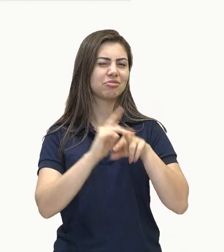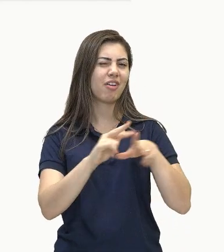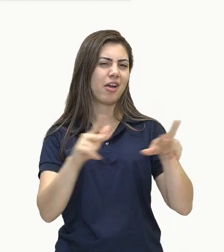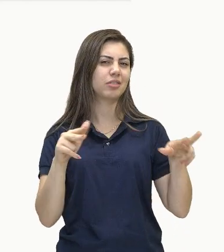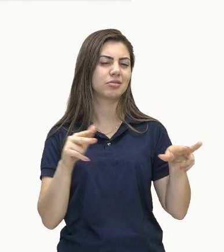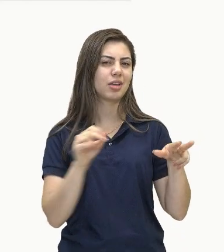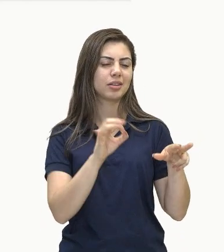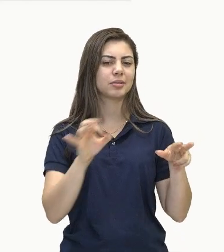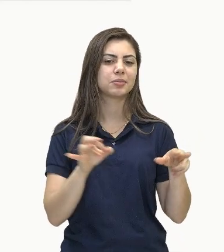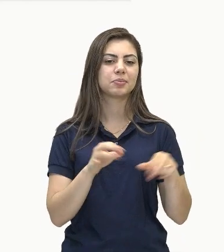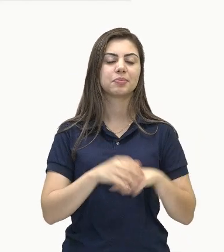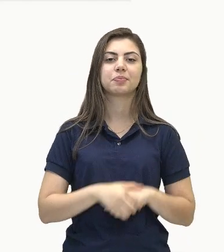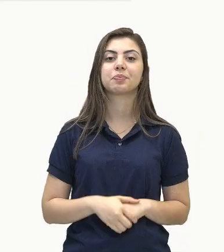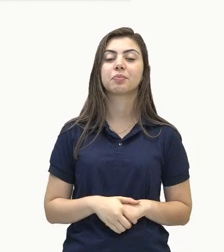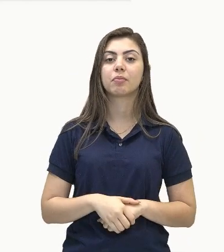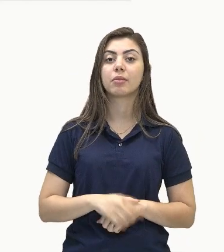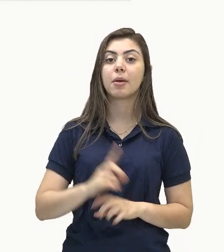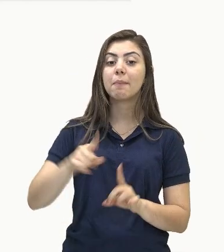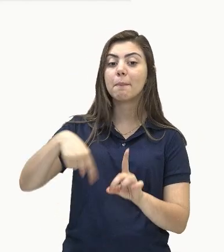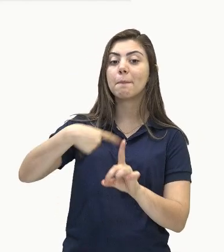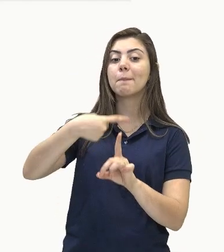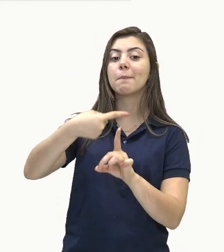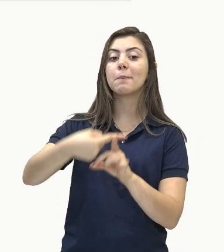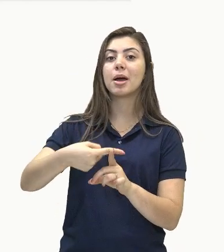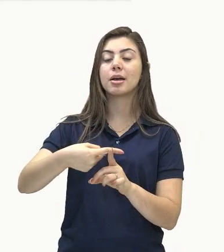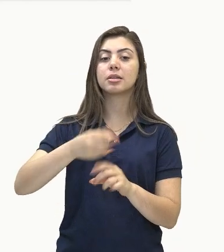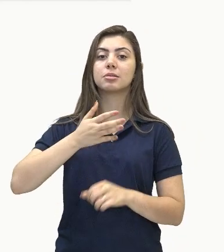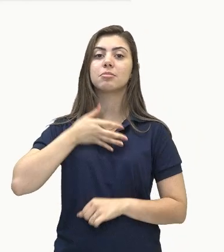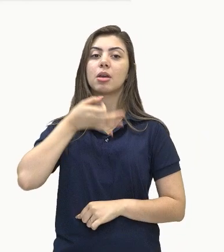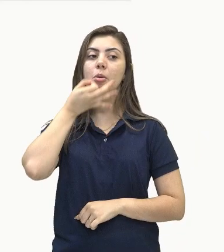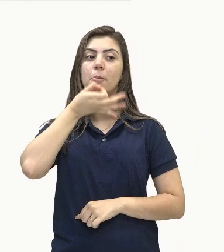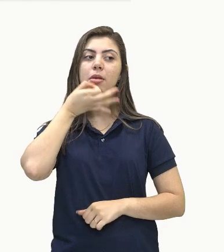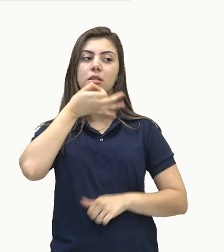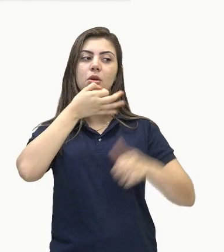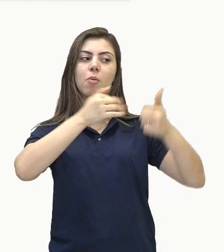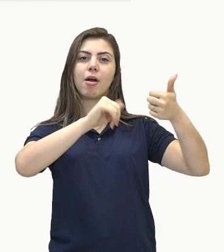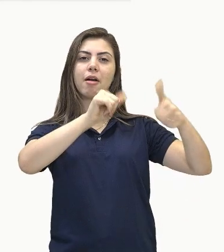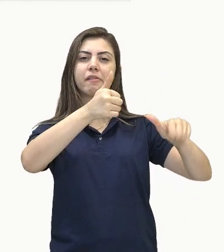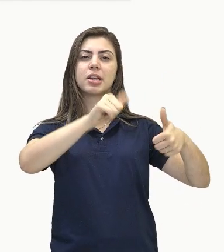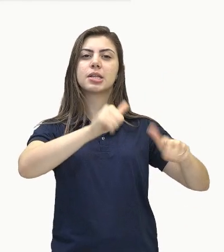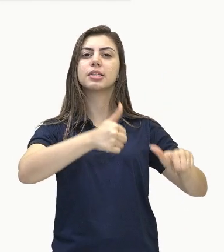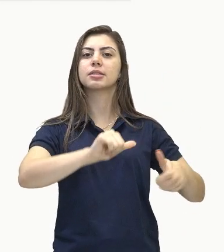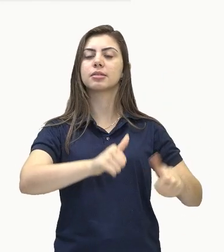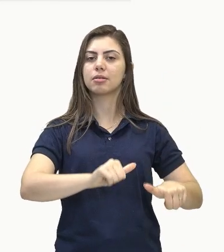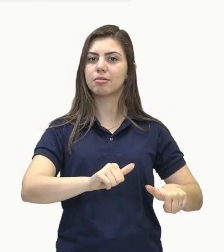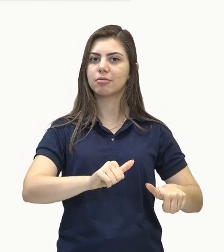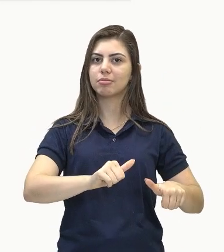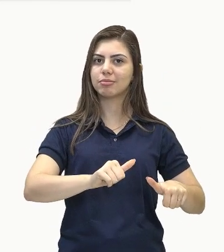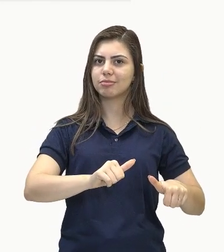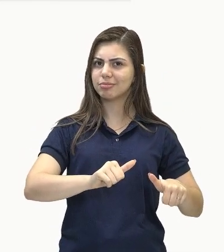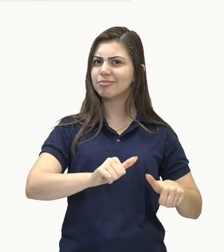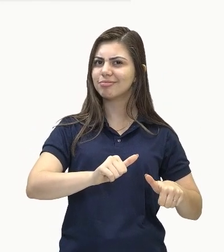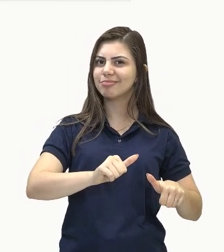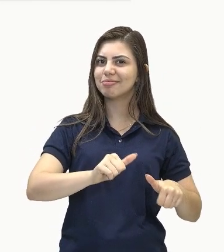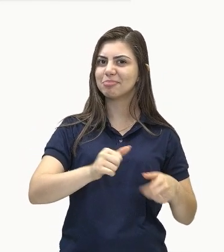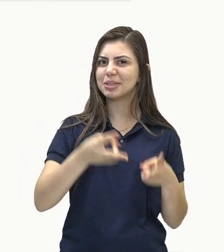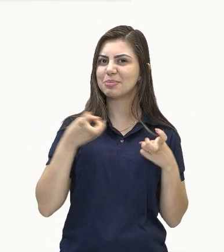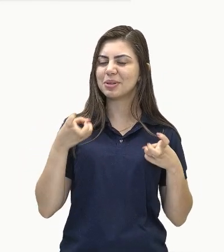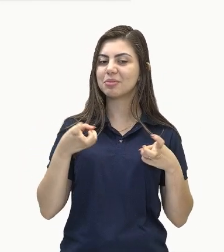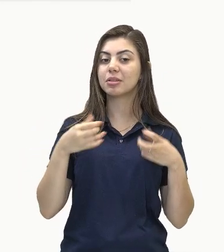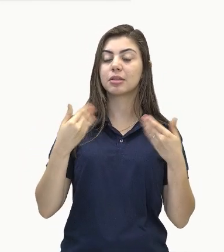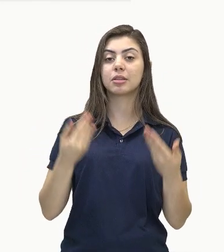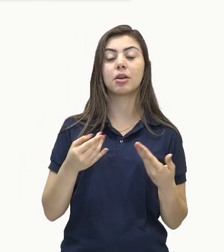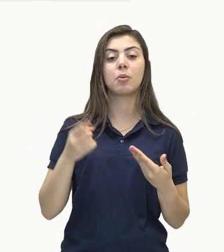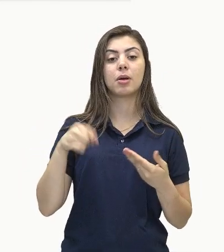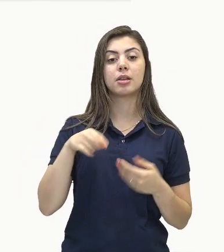vai trazer também uma avaliação crítica. Preste atenção a isso. A resenha é um